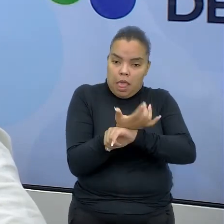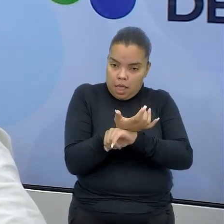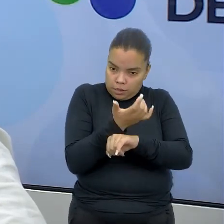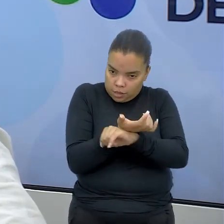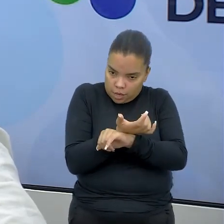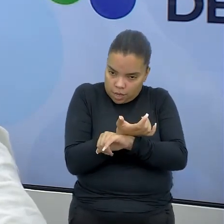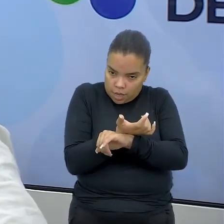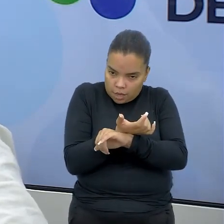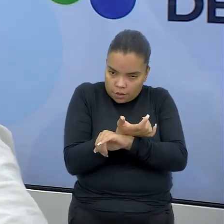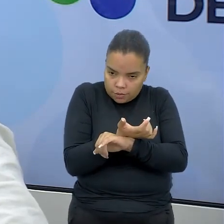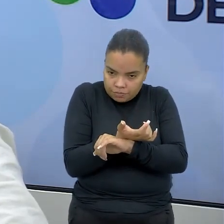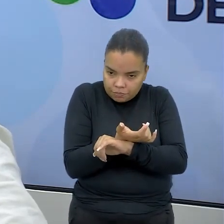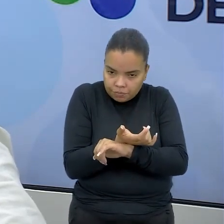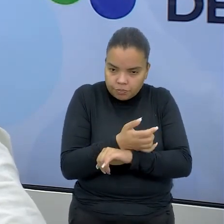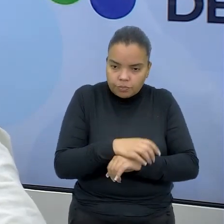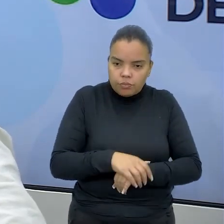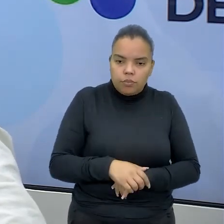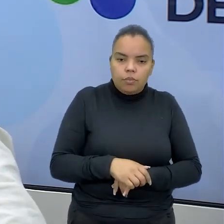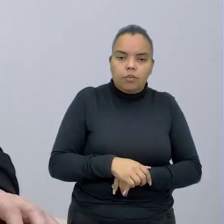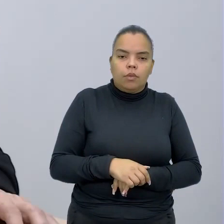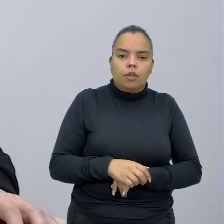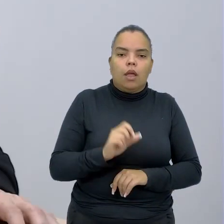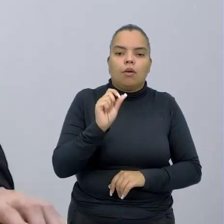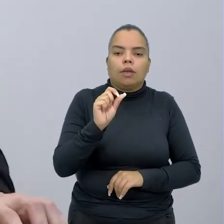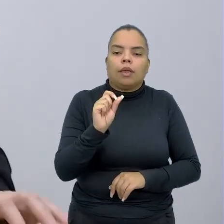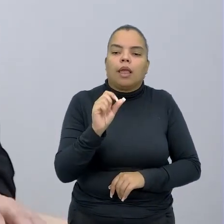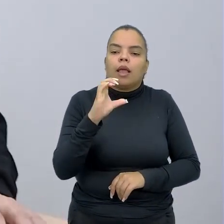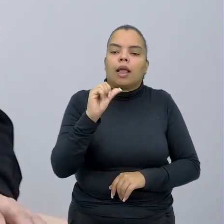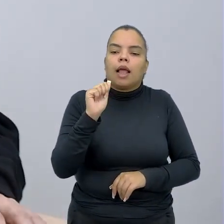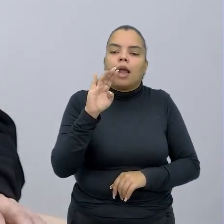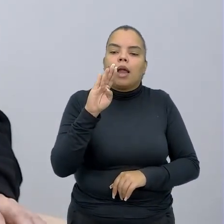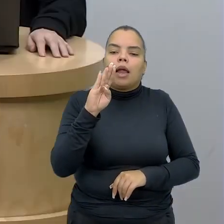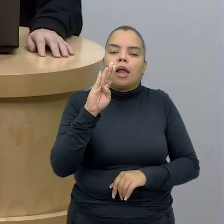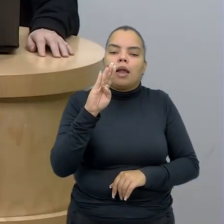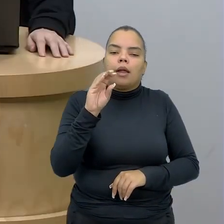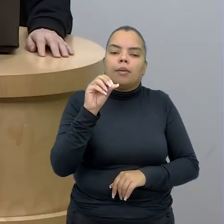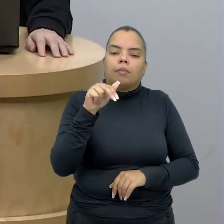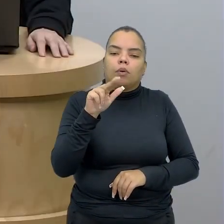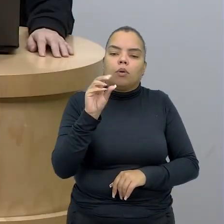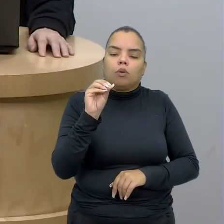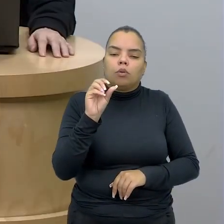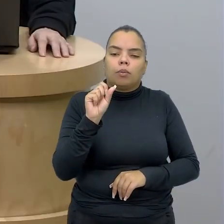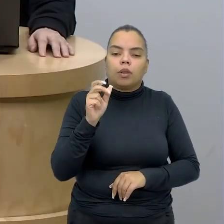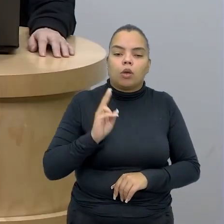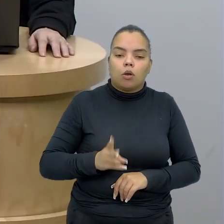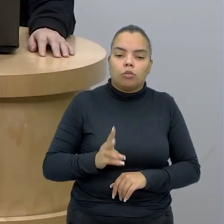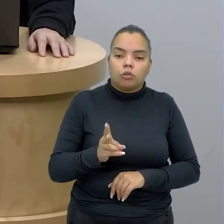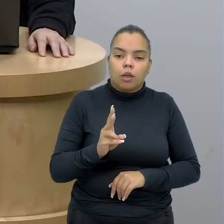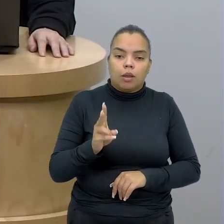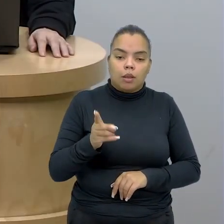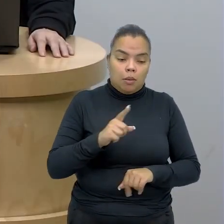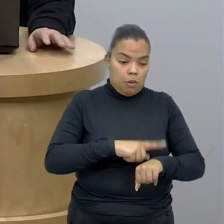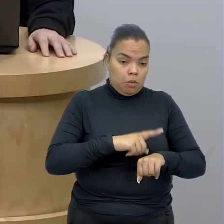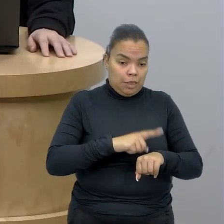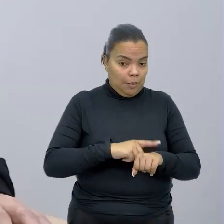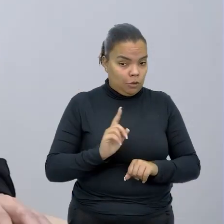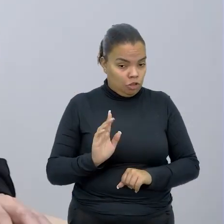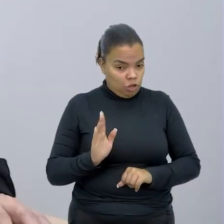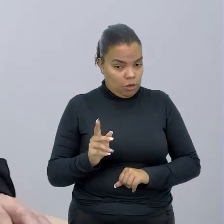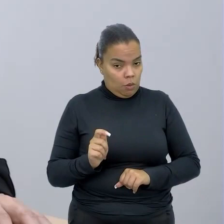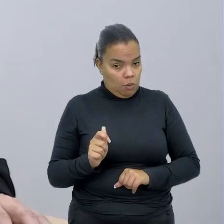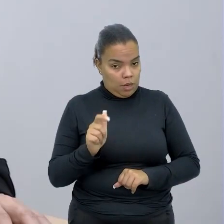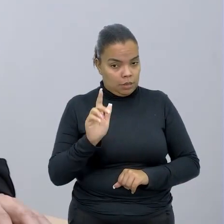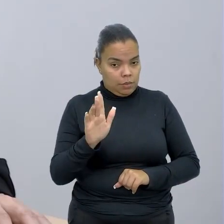no nosso organismo, né? Então vamos lá então, continuando, né, Marcelo? Sim. Porque nós estamos aqui que o tempo já está correndo. Apertado. Sobre o